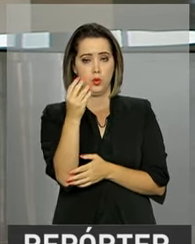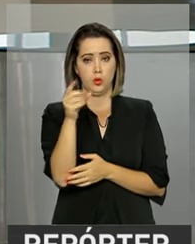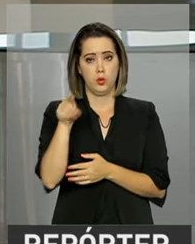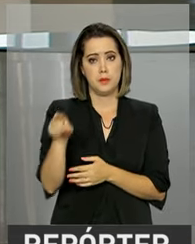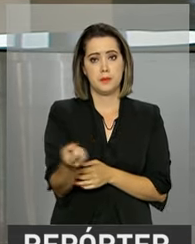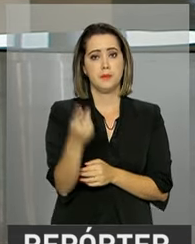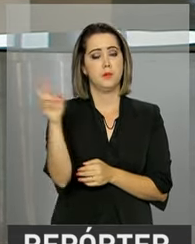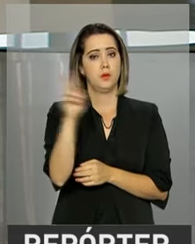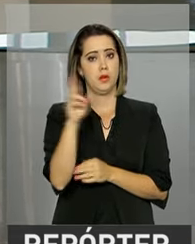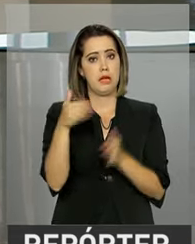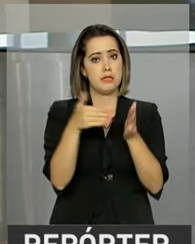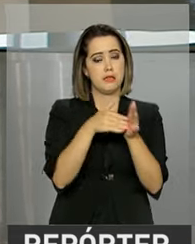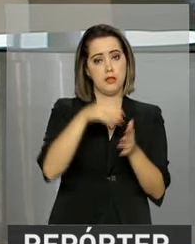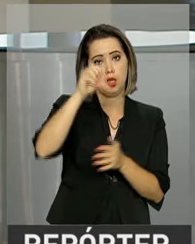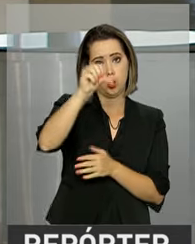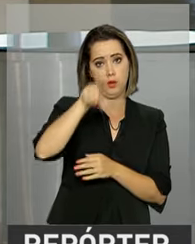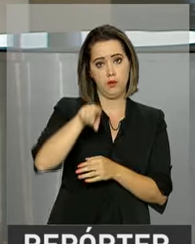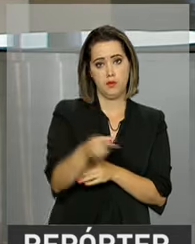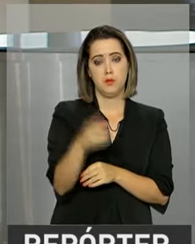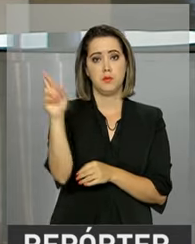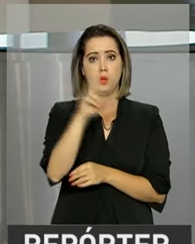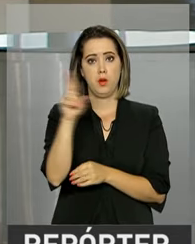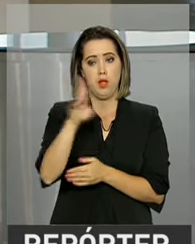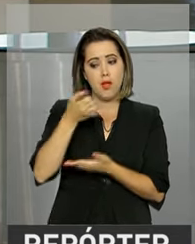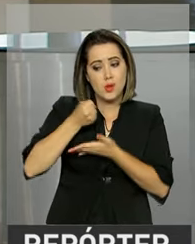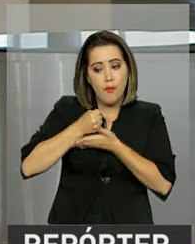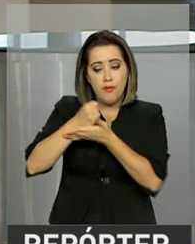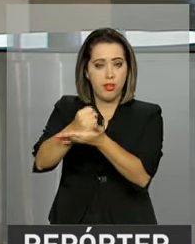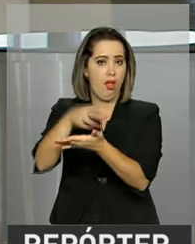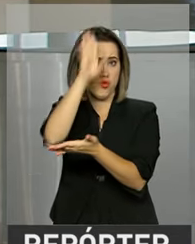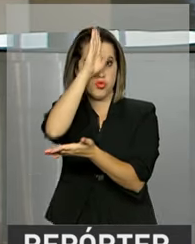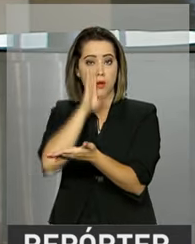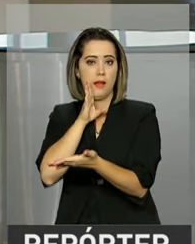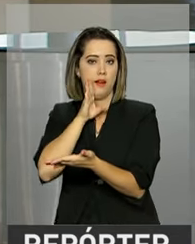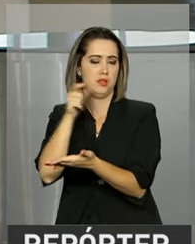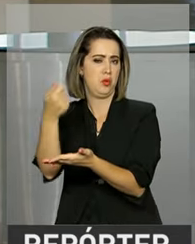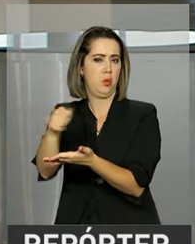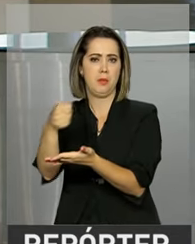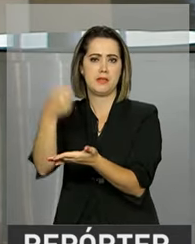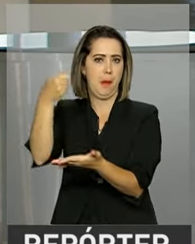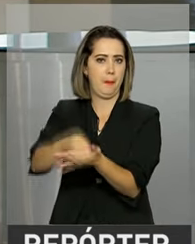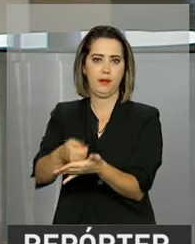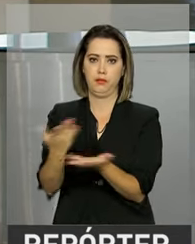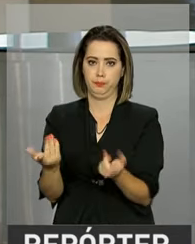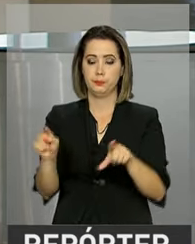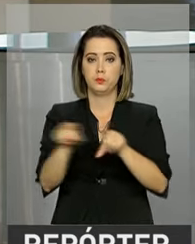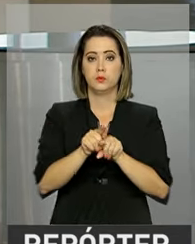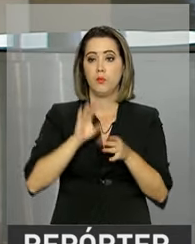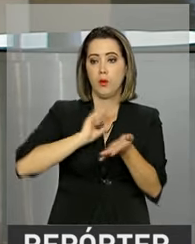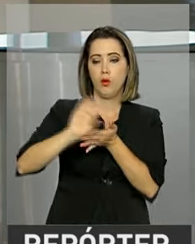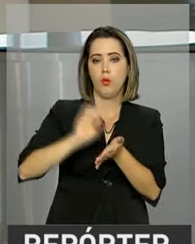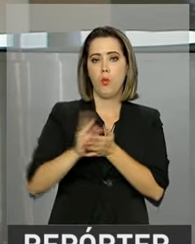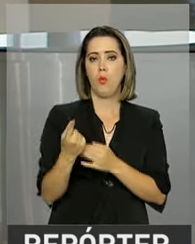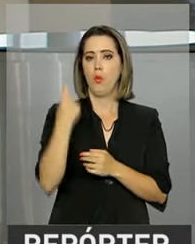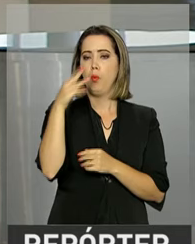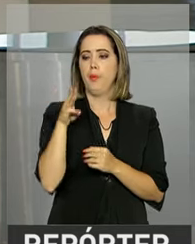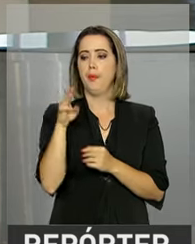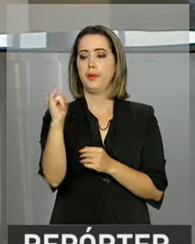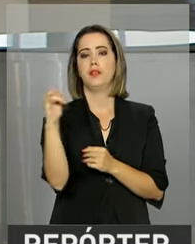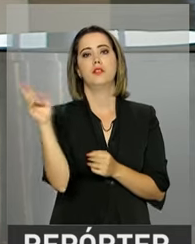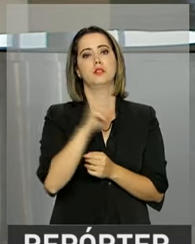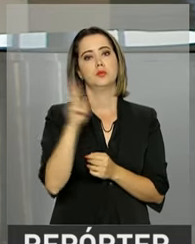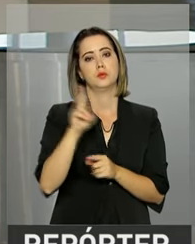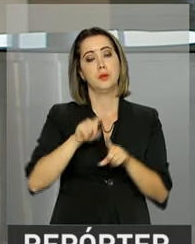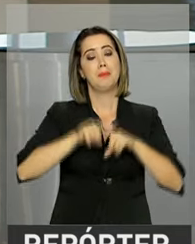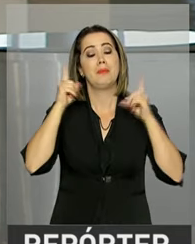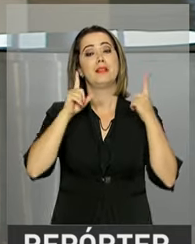9.000 esses valores vão ser doados pelo governo federal e o investimento previsto é de R bilhão deais